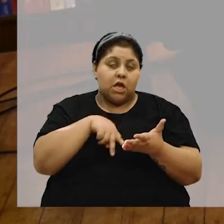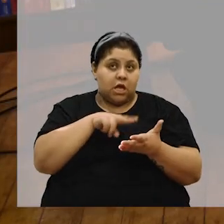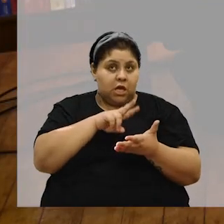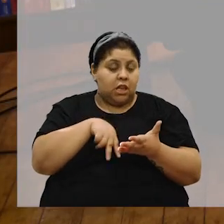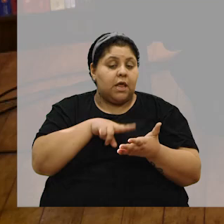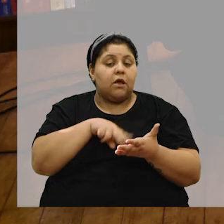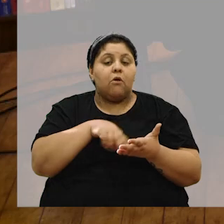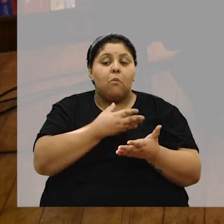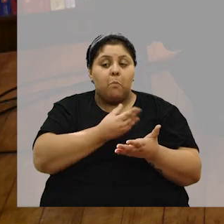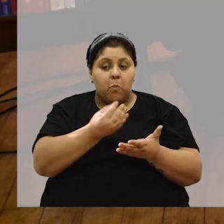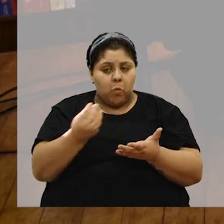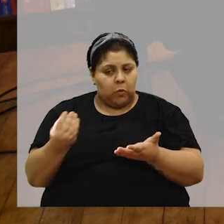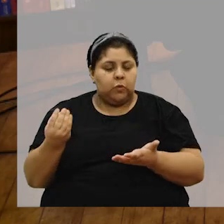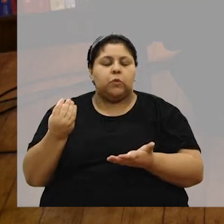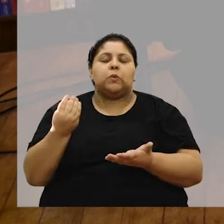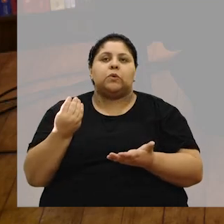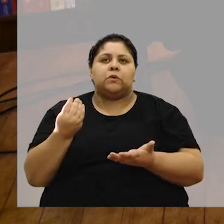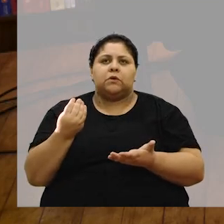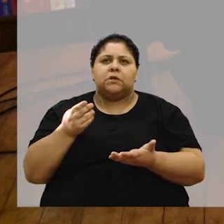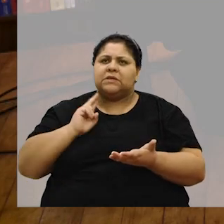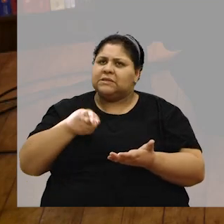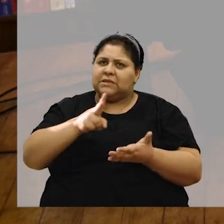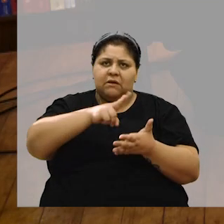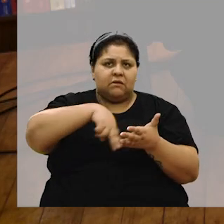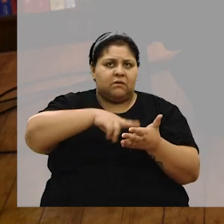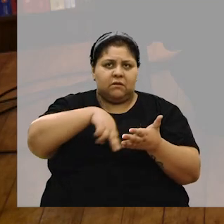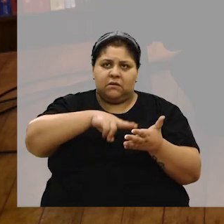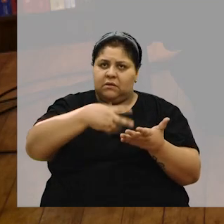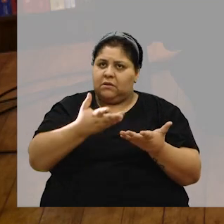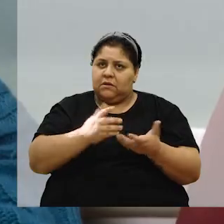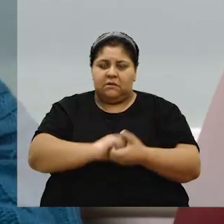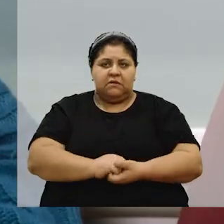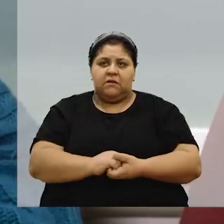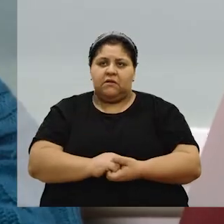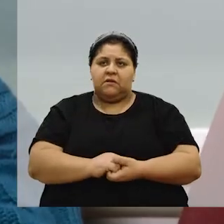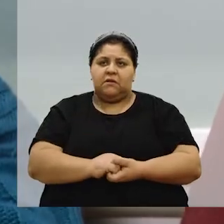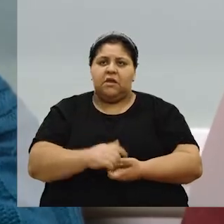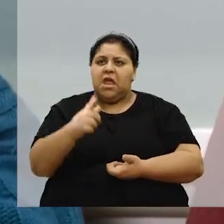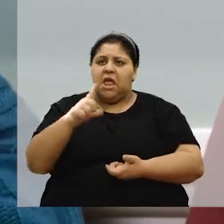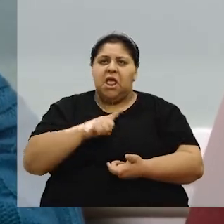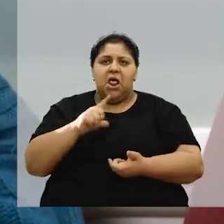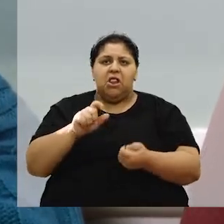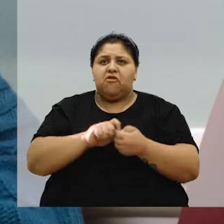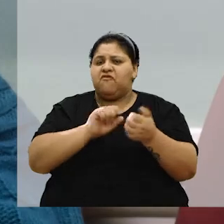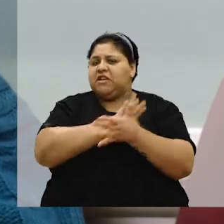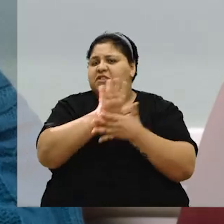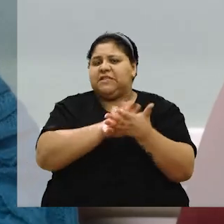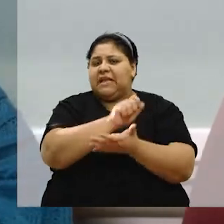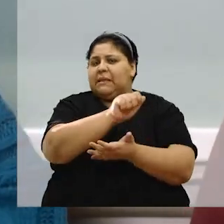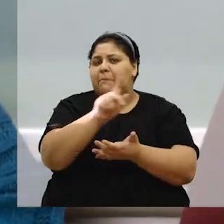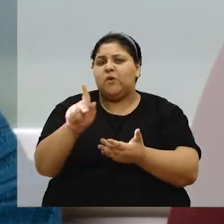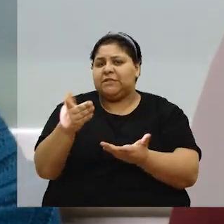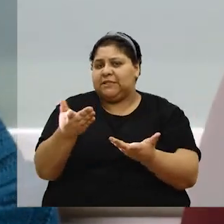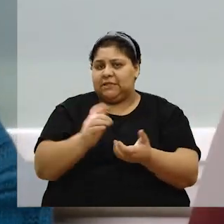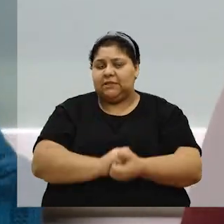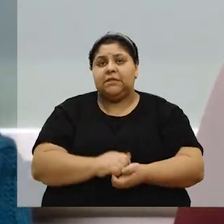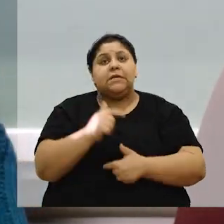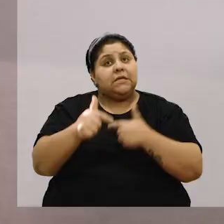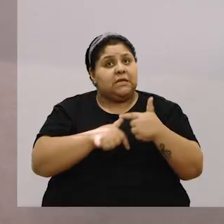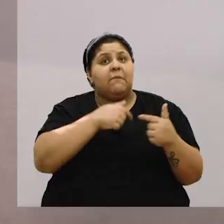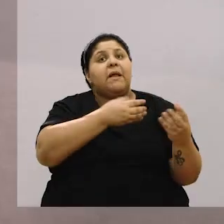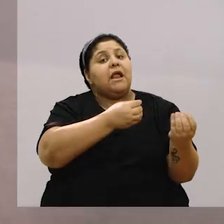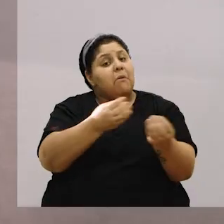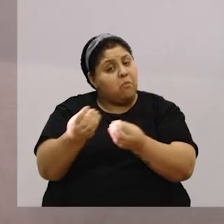Professor. Eu leio bastante, eu leio muito mesmo, estou sempre lendo, porque eu sou um desocupado, sabe? Aposentado,